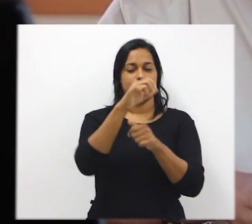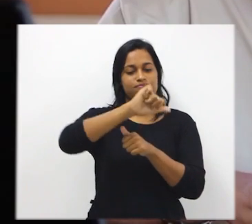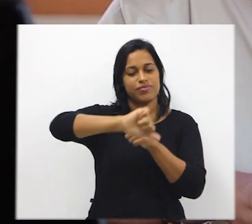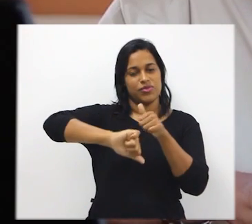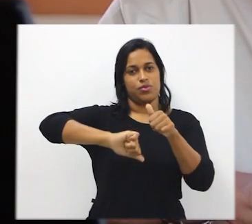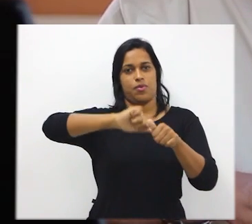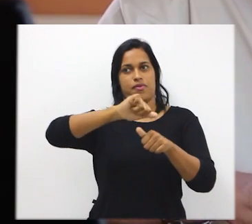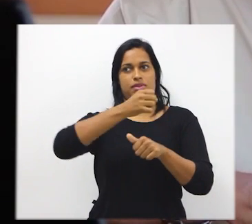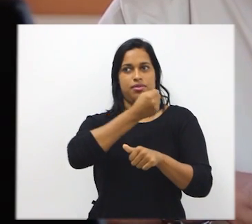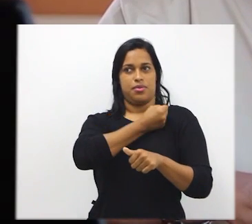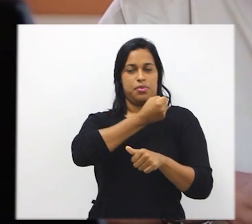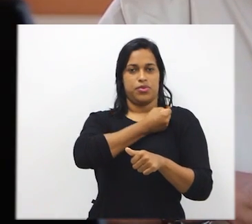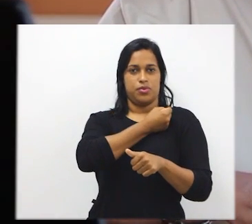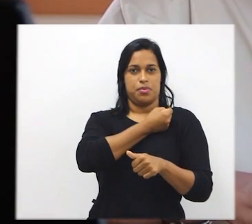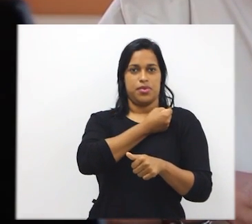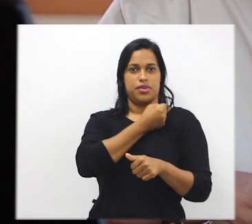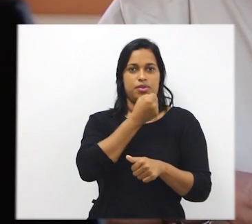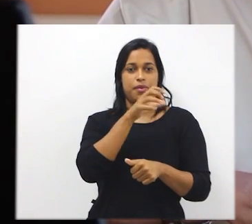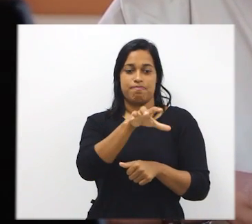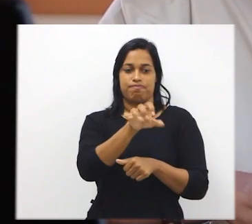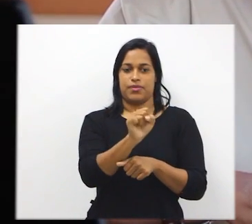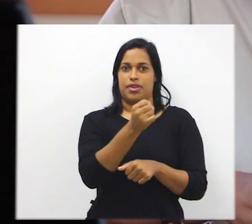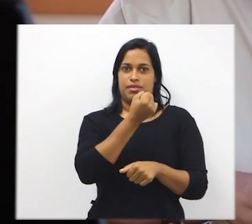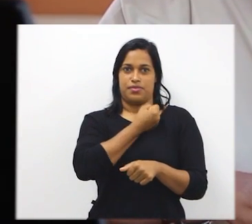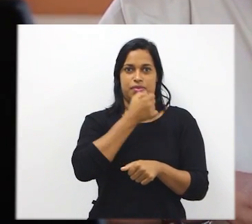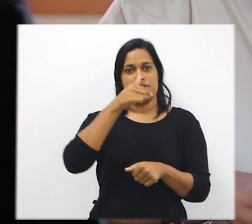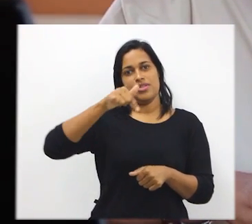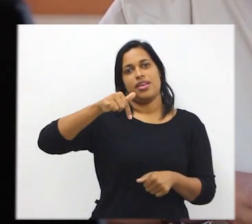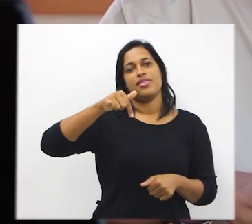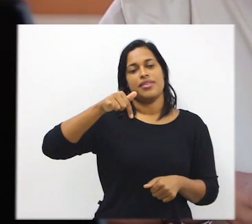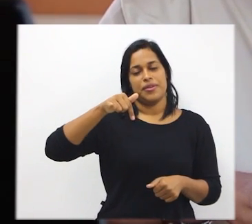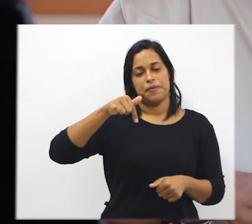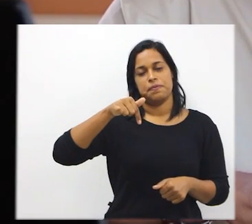para um número inteiro, ele vai pegar o número 7.